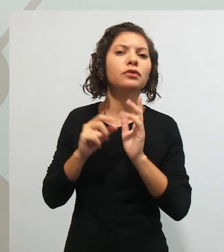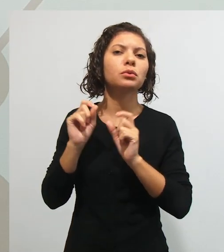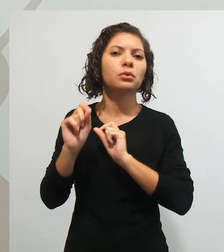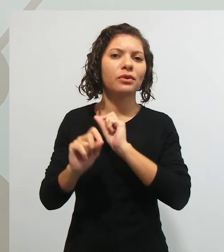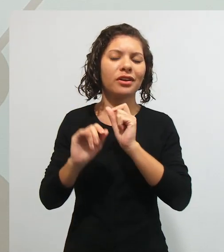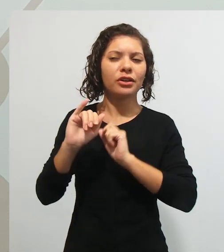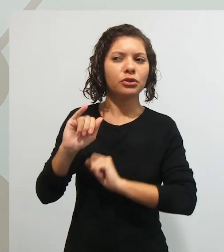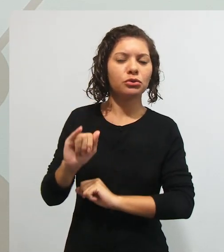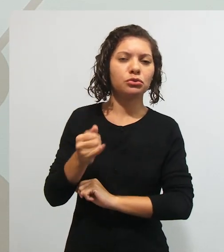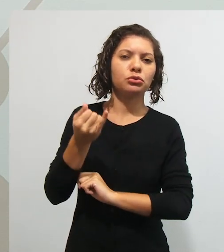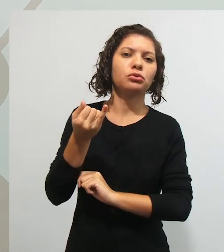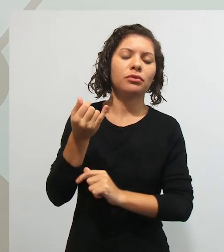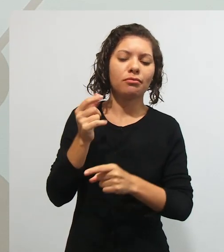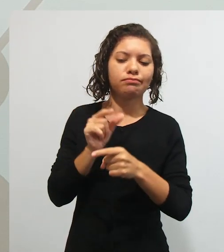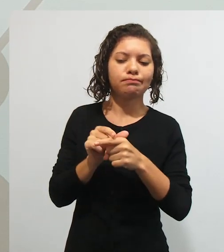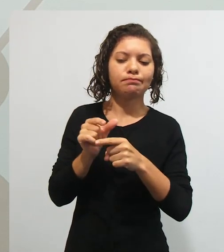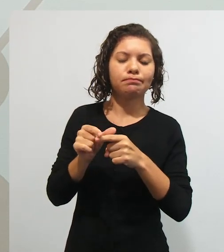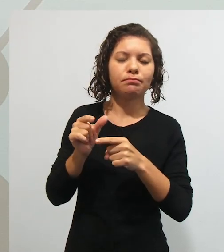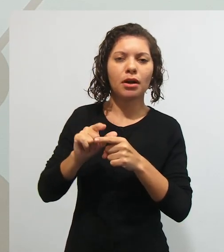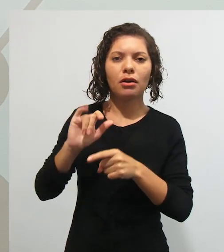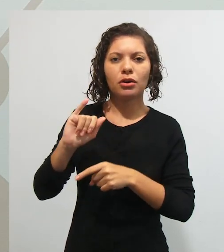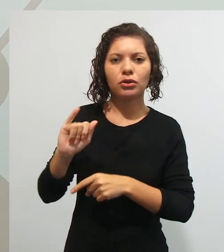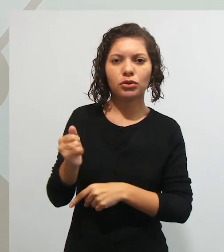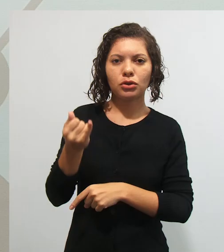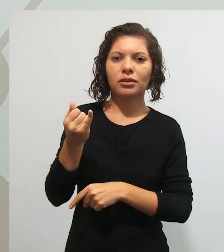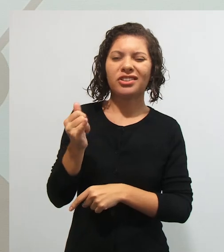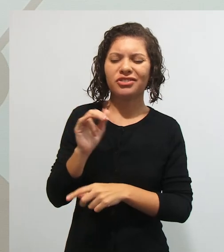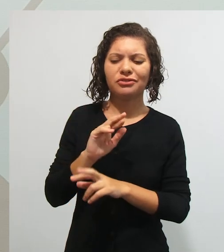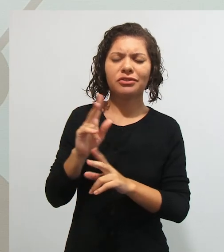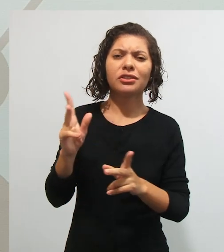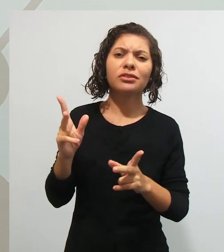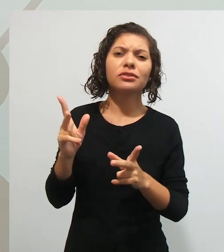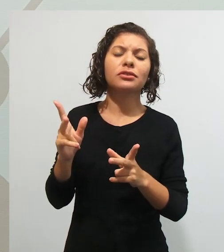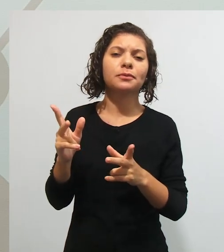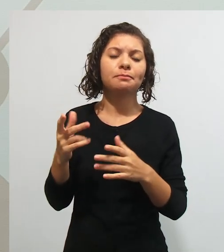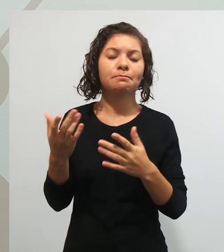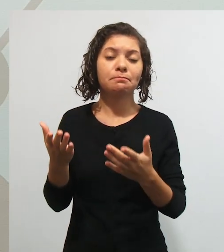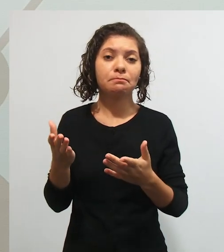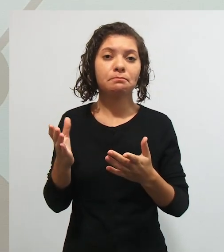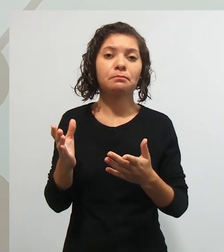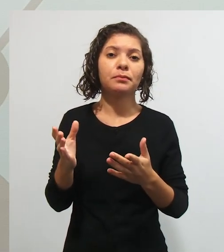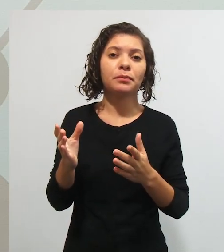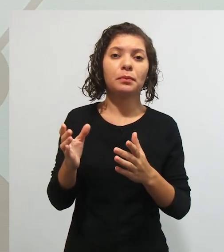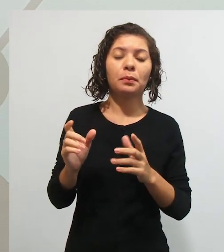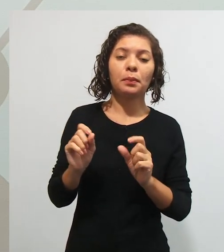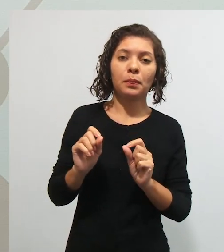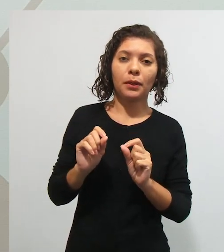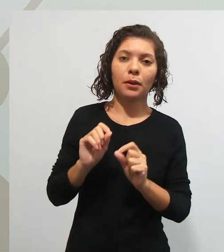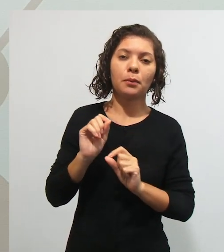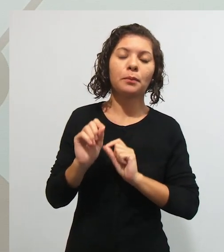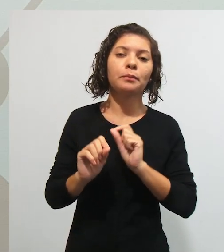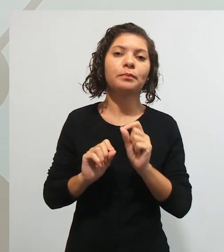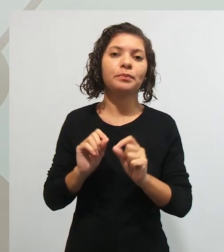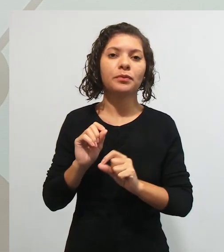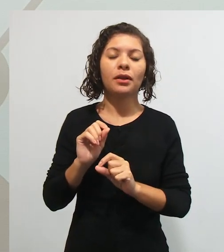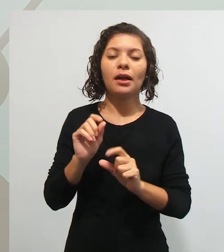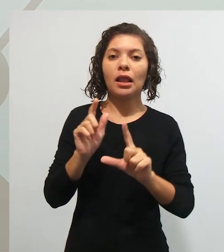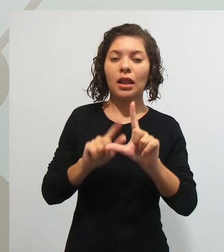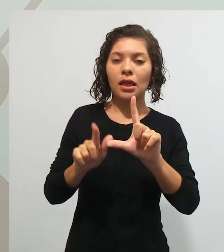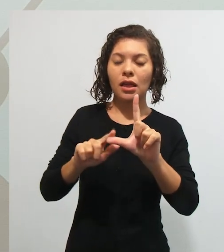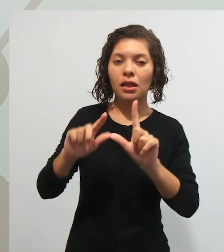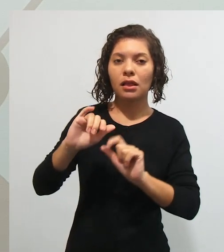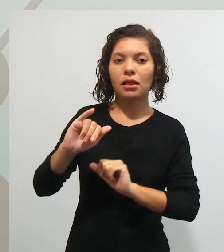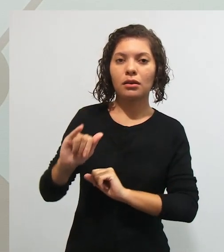se fosse o caso, do ponto de vista fonético? Não é J, é J. Olha só. Então,